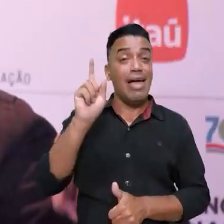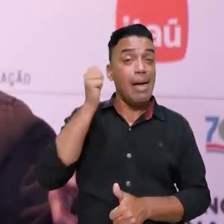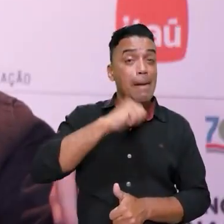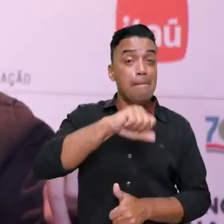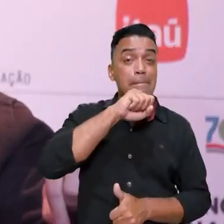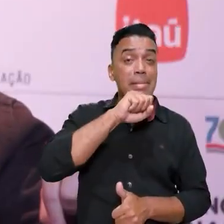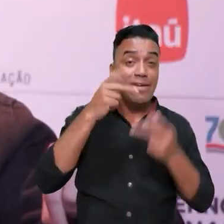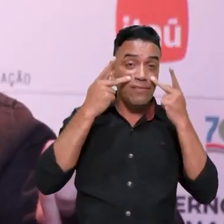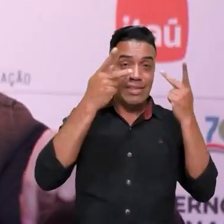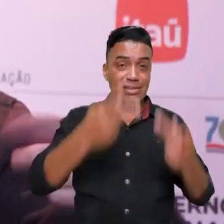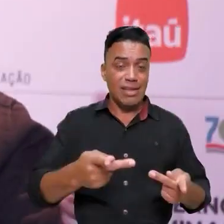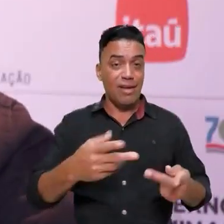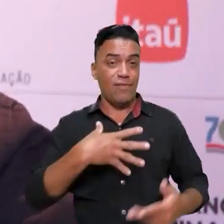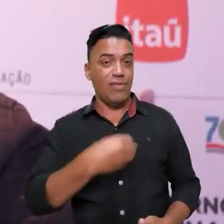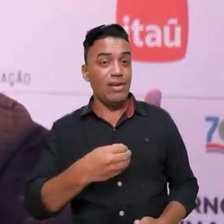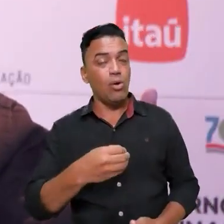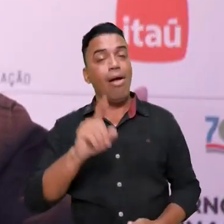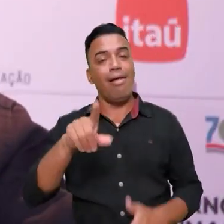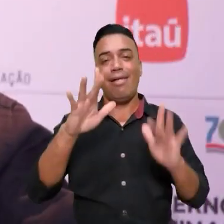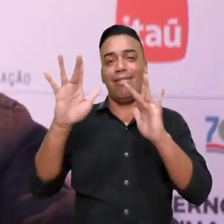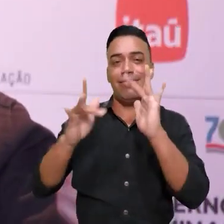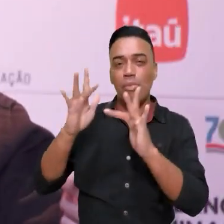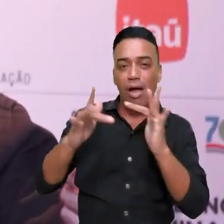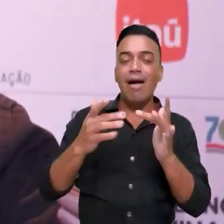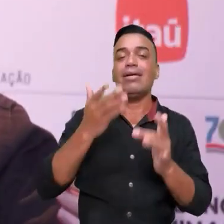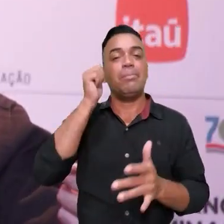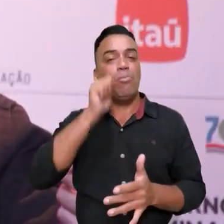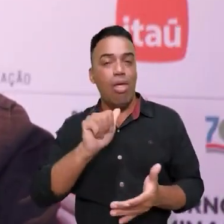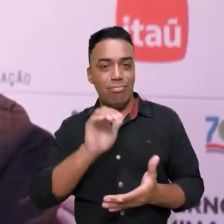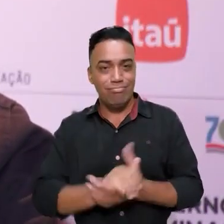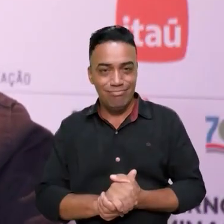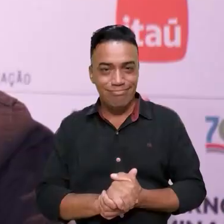estavam lá visitando seus filhos, eram namoradas, eram esposas.